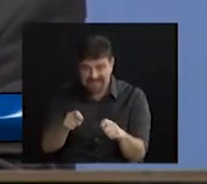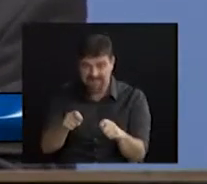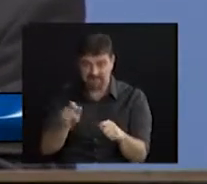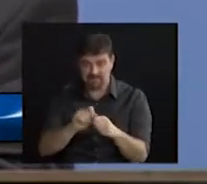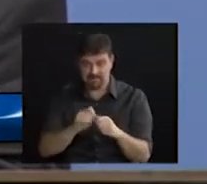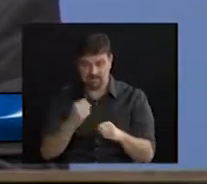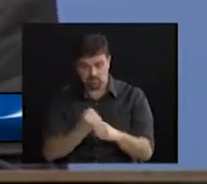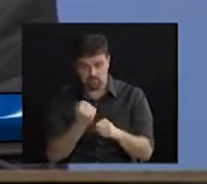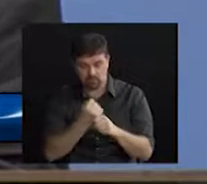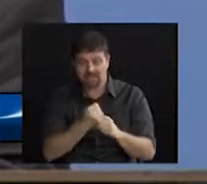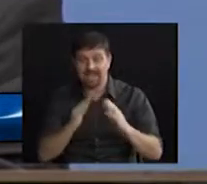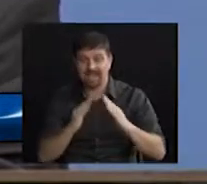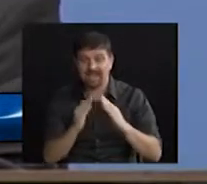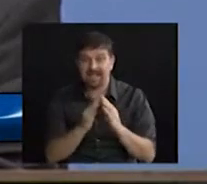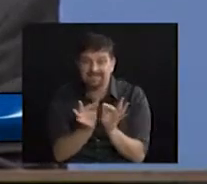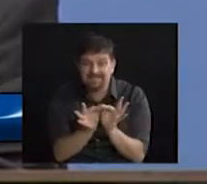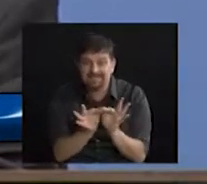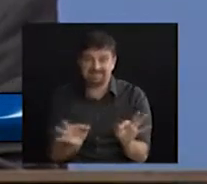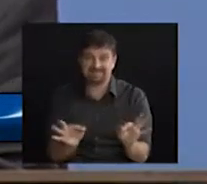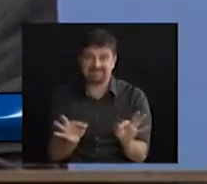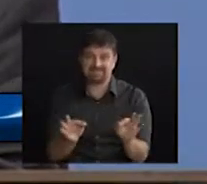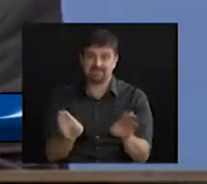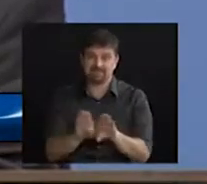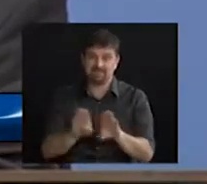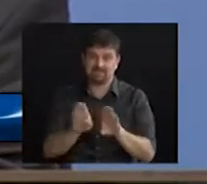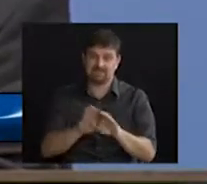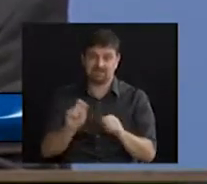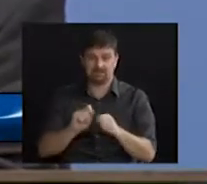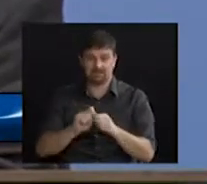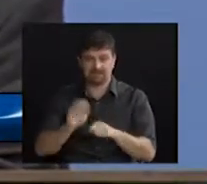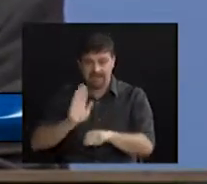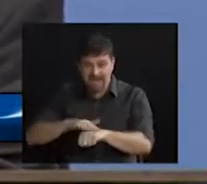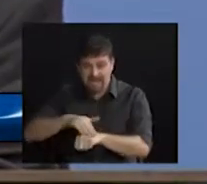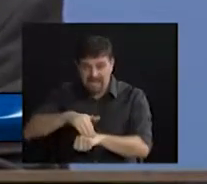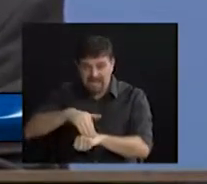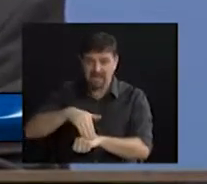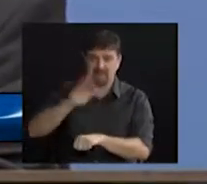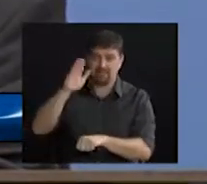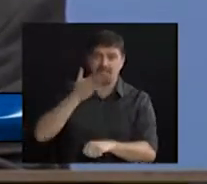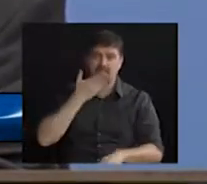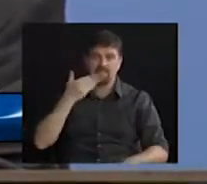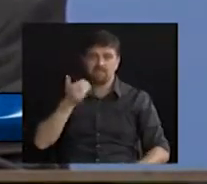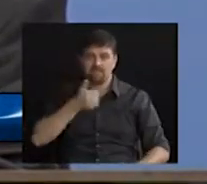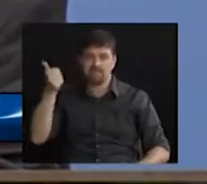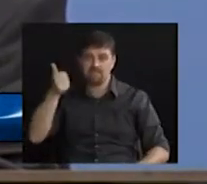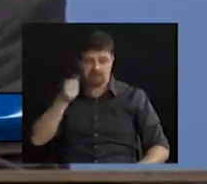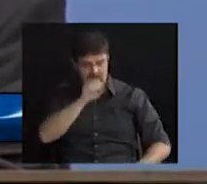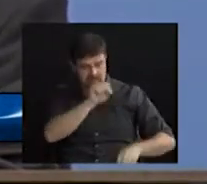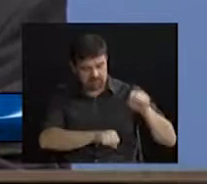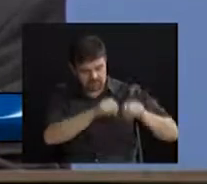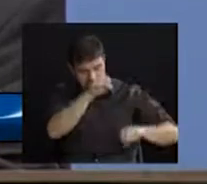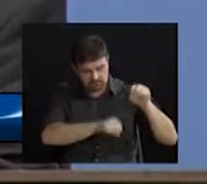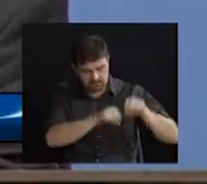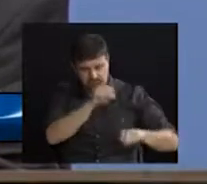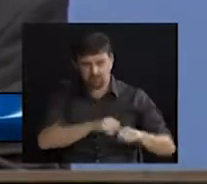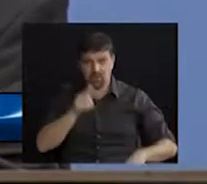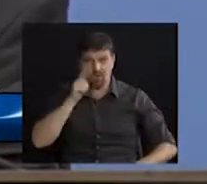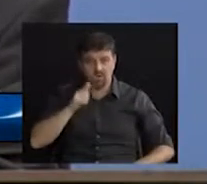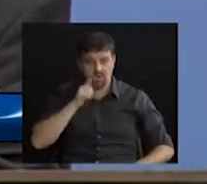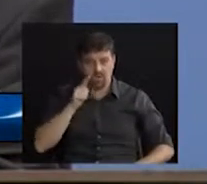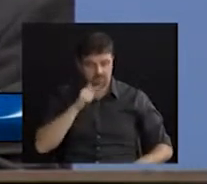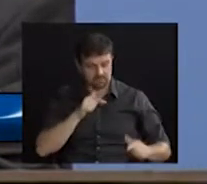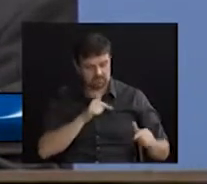a moradia popular e também ampliar os serviços, as indústrias, o emprego